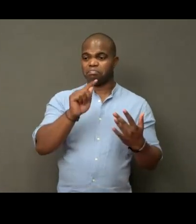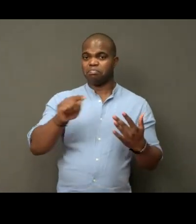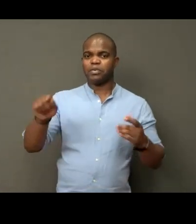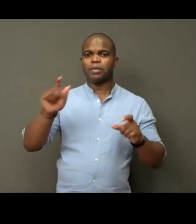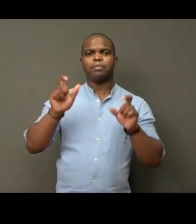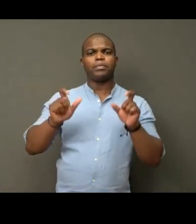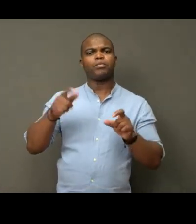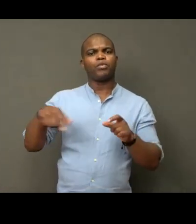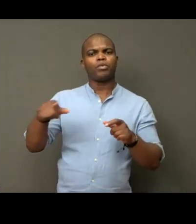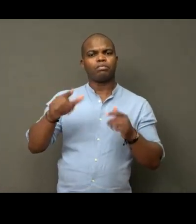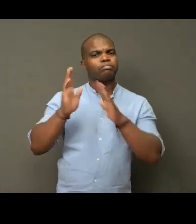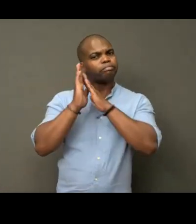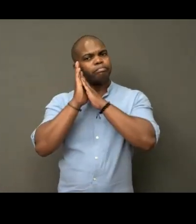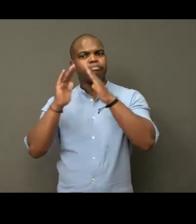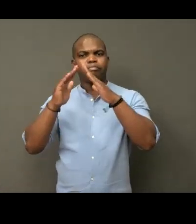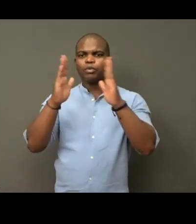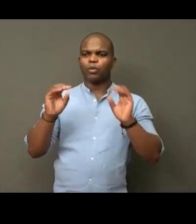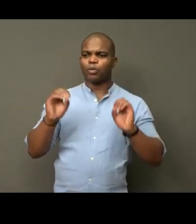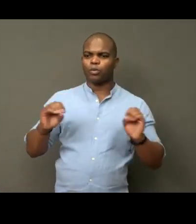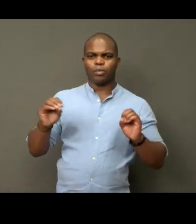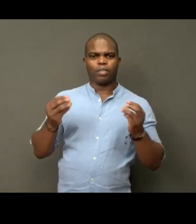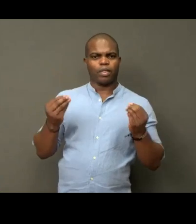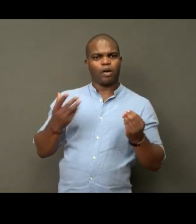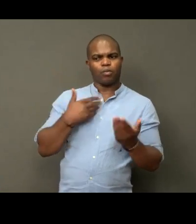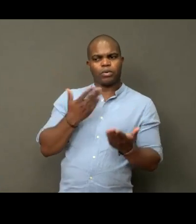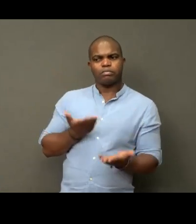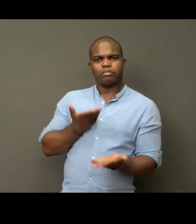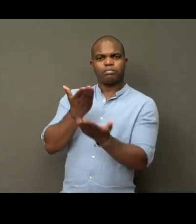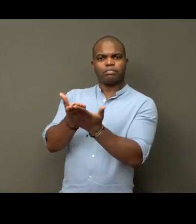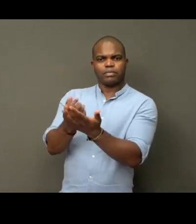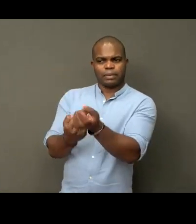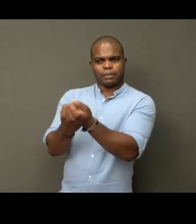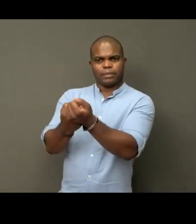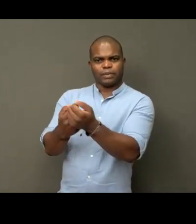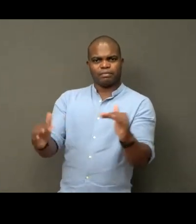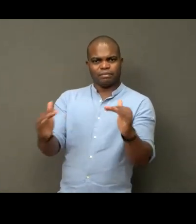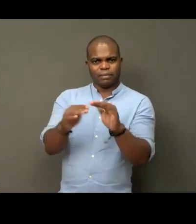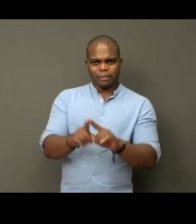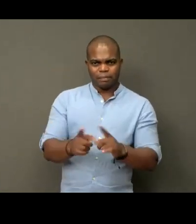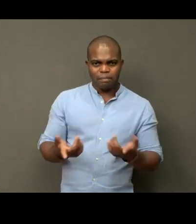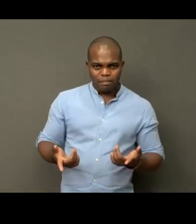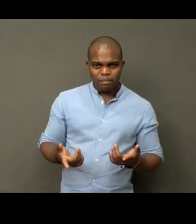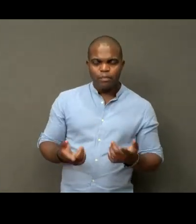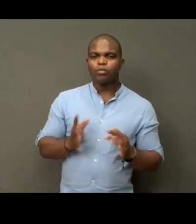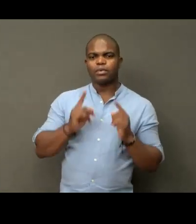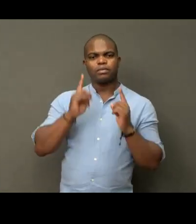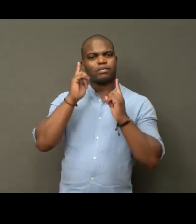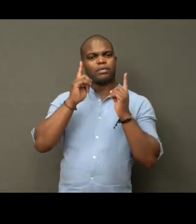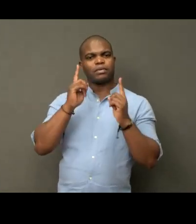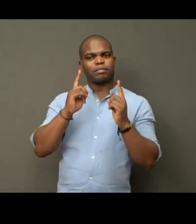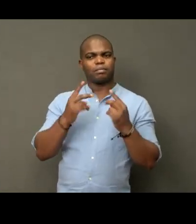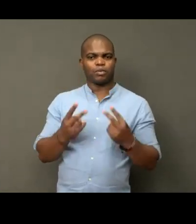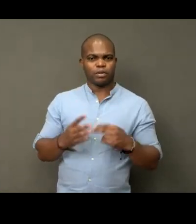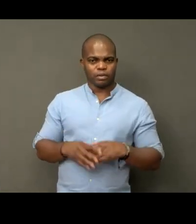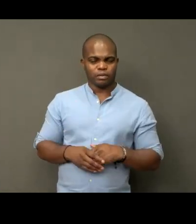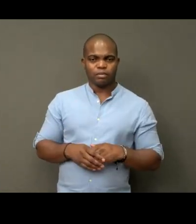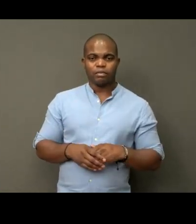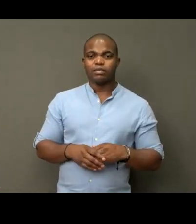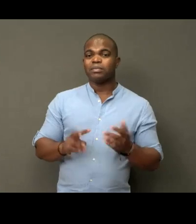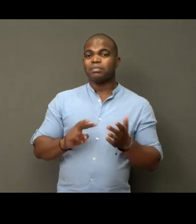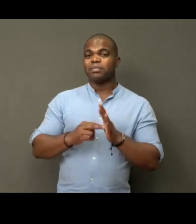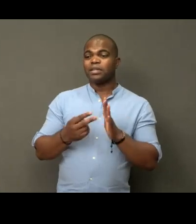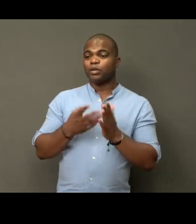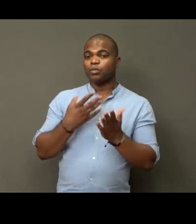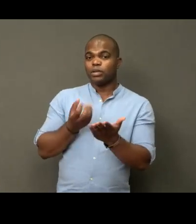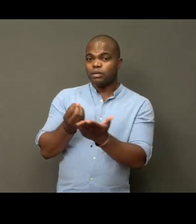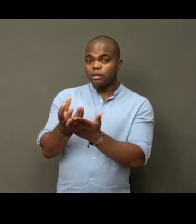no continente. E também quero destacar a importância do acesso a novos tratamentos e tratamentos